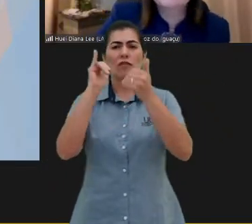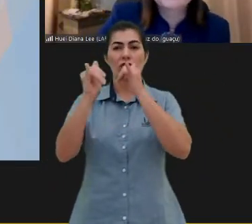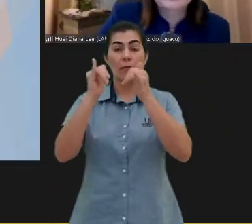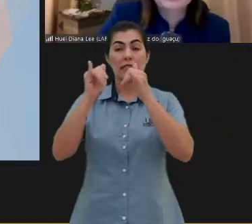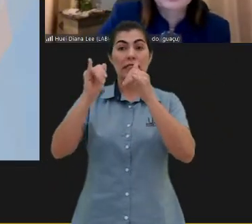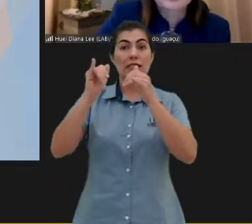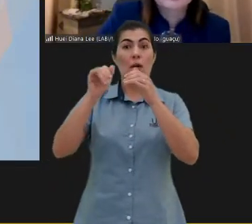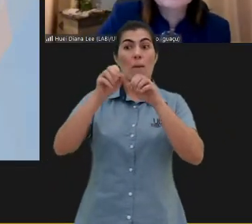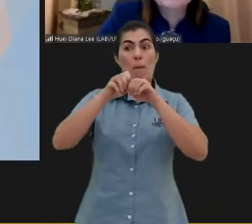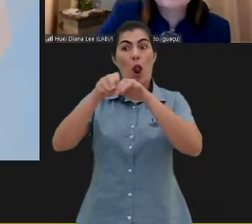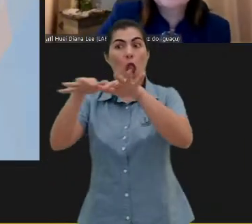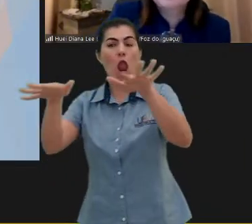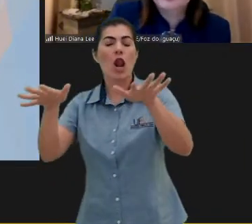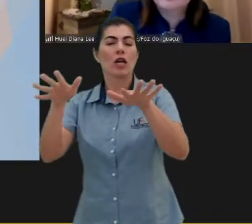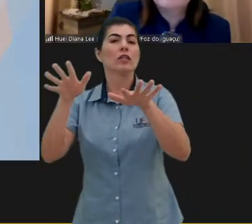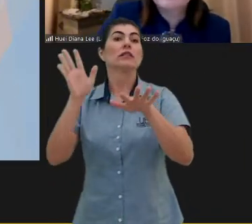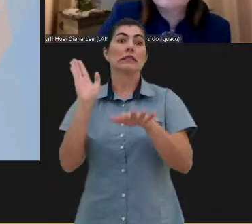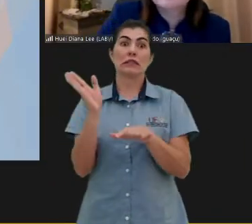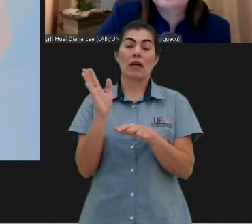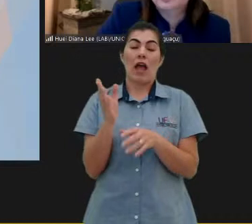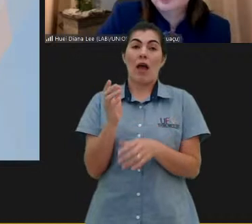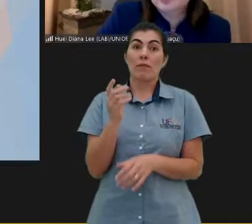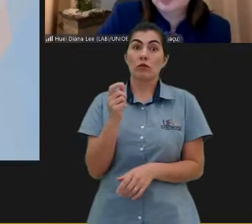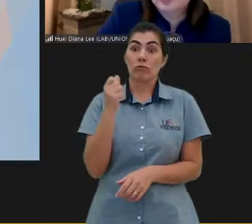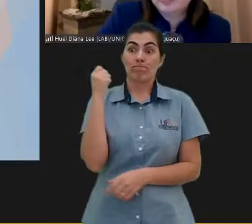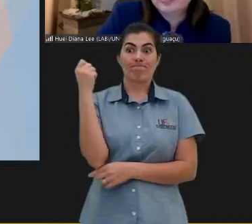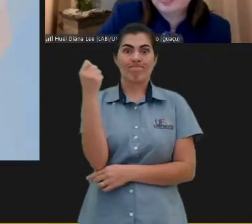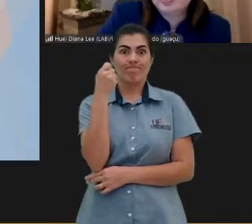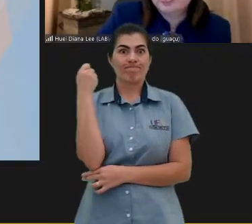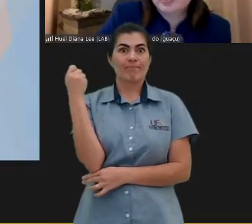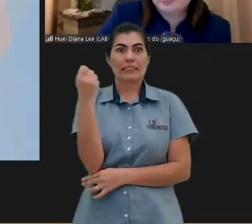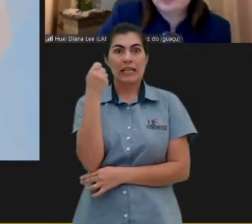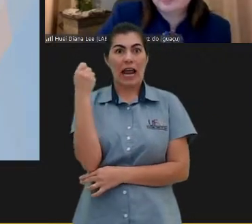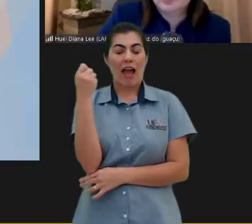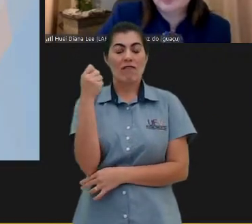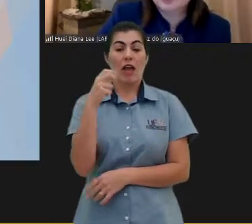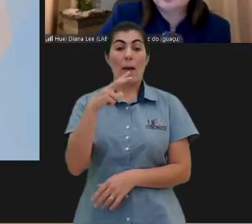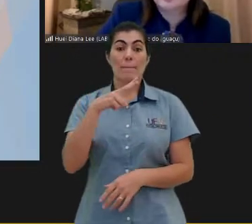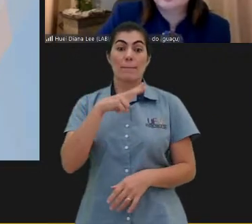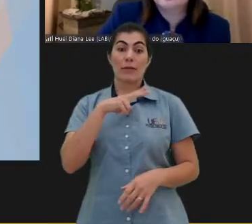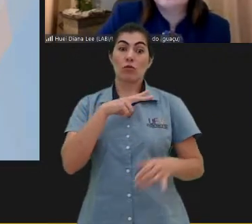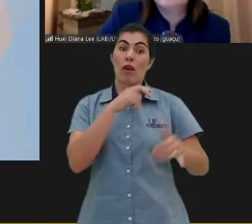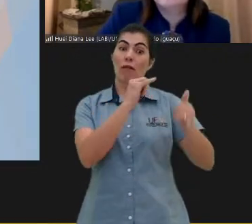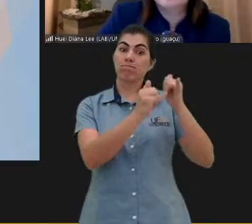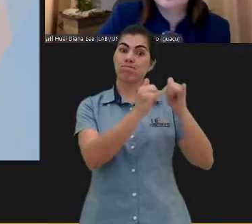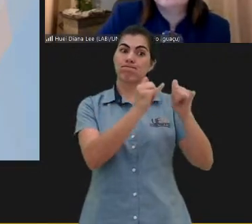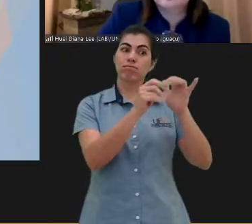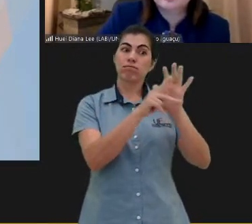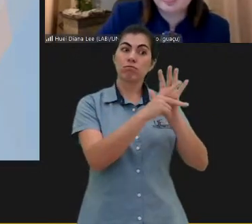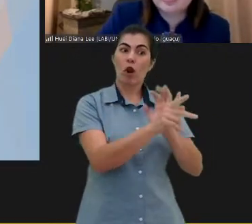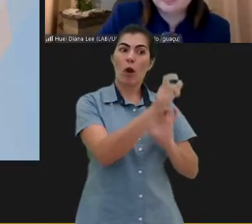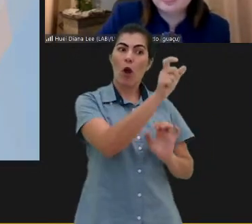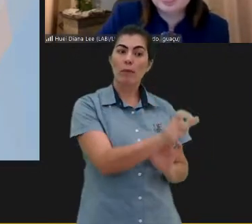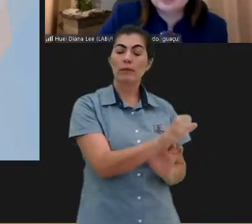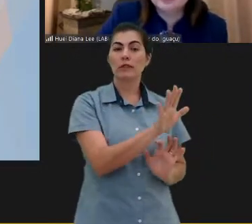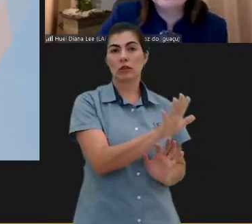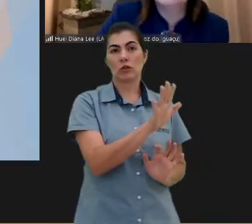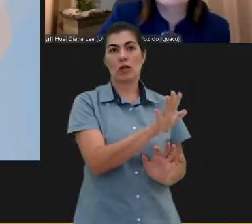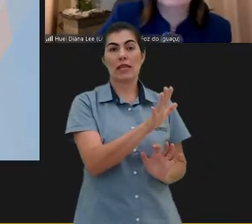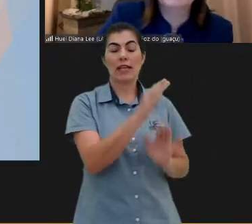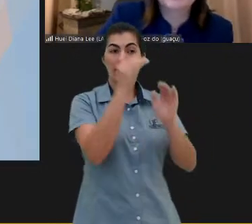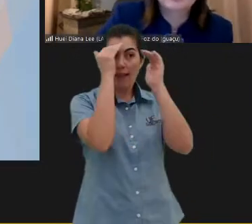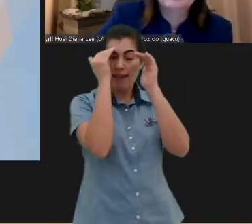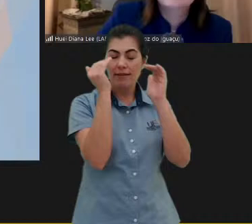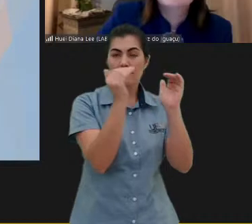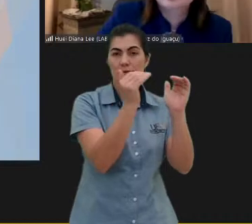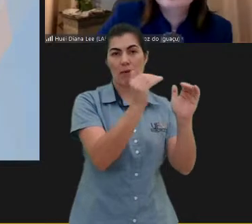mais, a questão é muito grave em relação, por exemplo, à privacidade de dados. Então, eu acho que tem que ter respeito à ciência, à inteligência